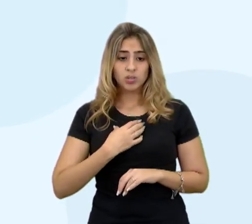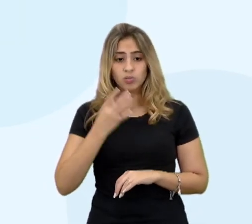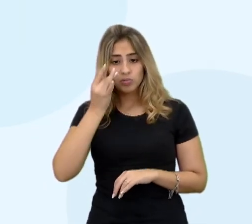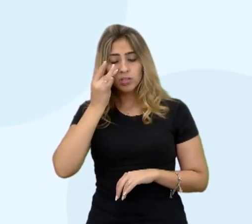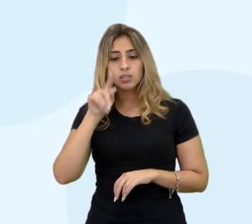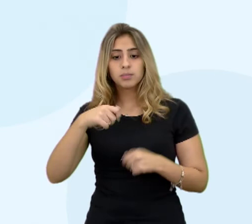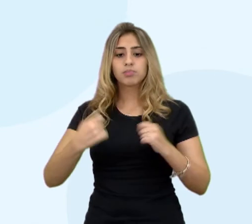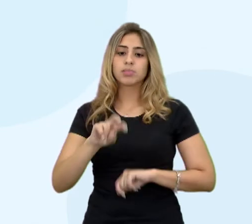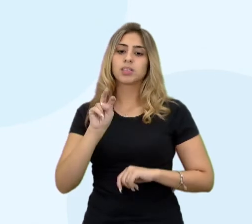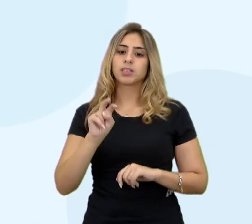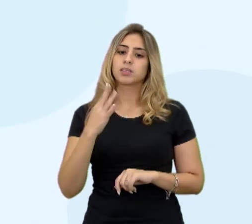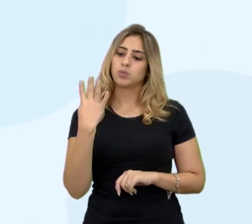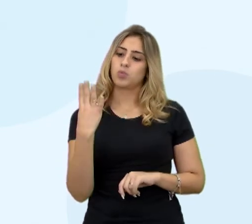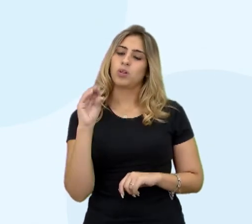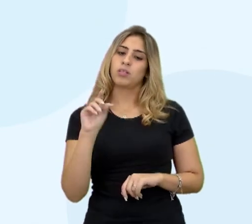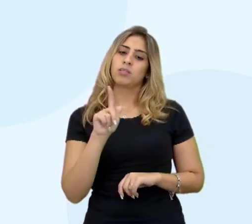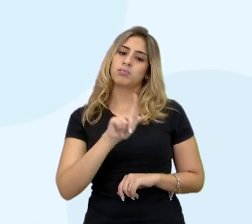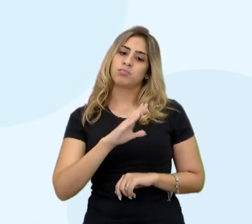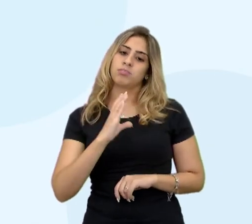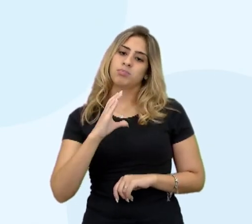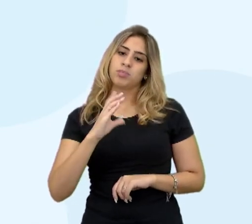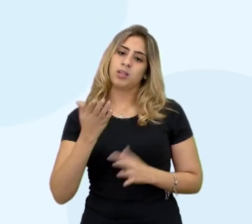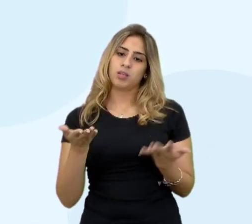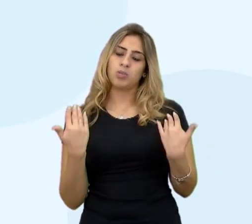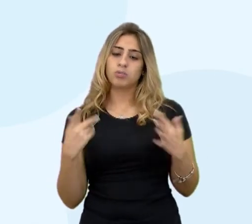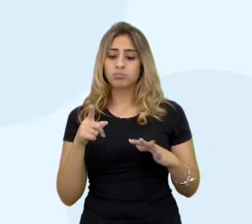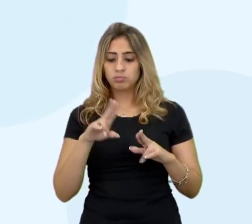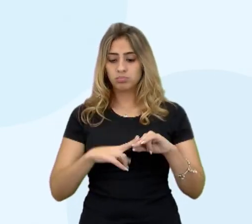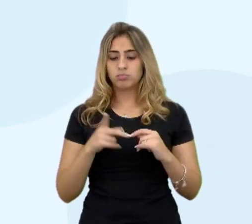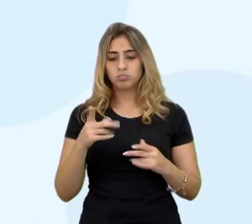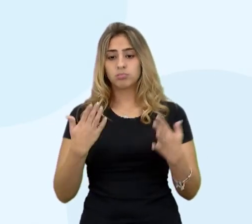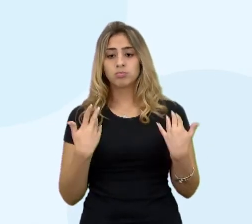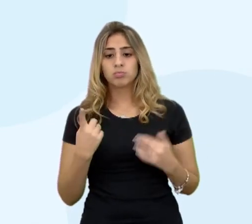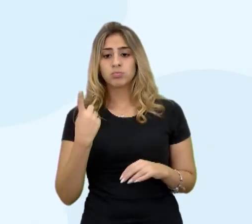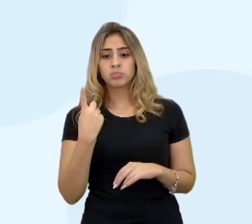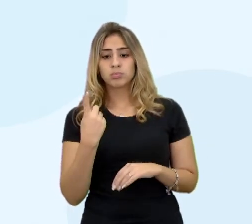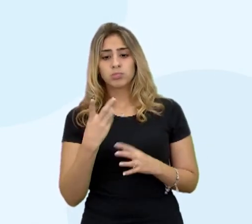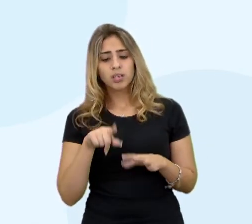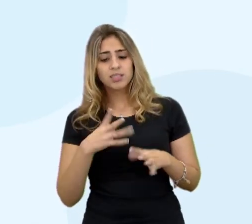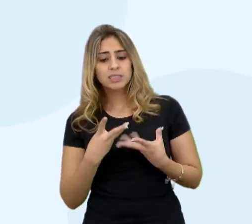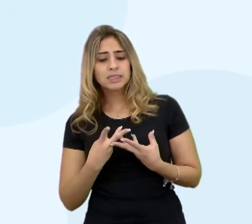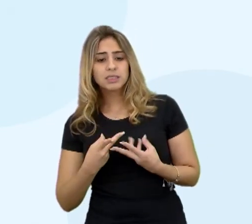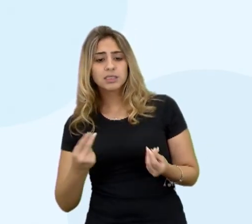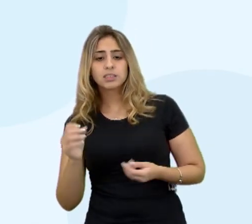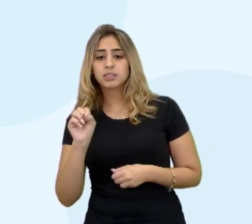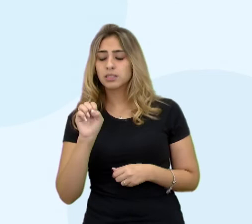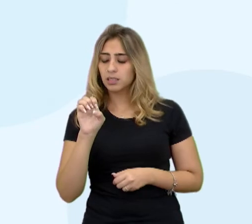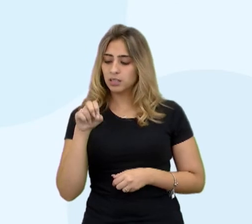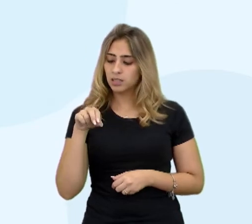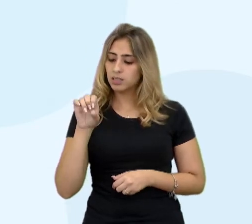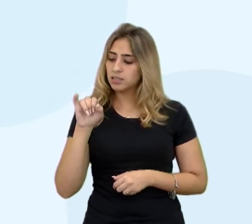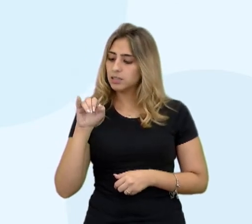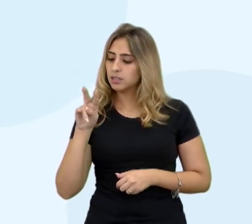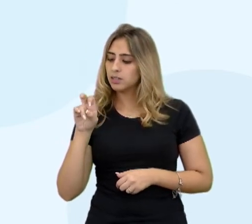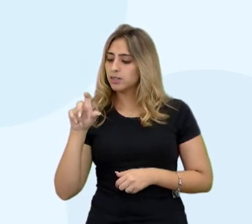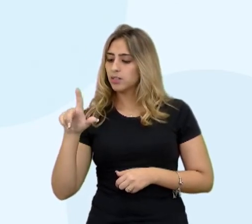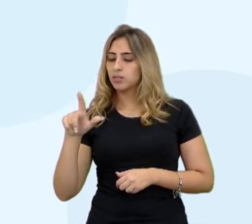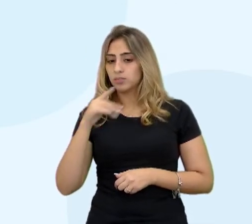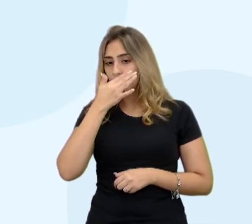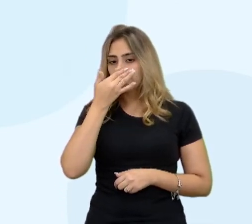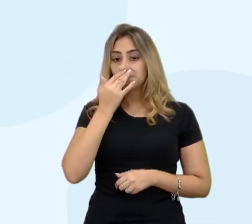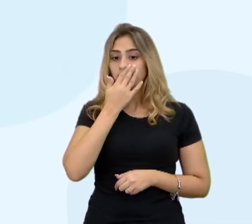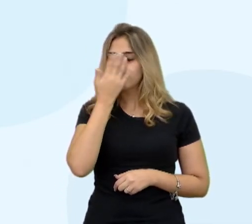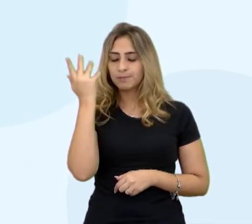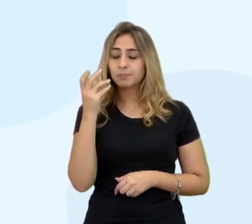de 540 calorias. Por isso o calor sensível é chamado de sensível, né? Não precisa muito, mas enquanto que o